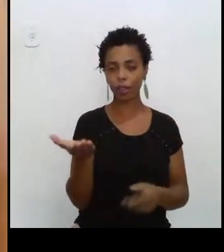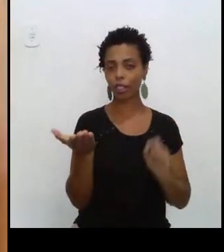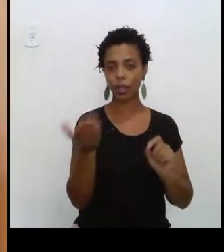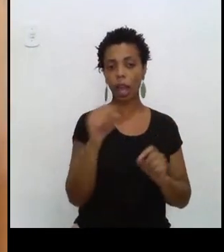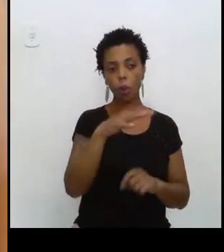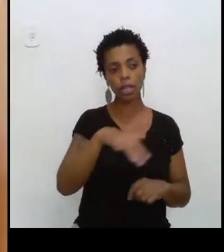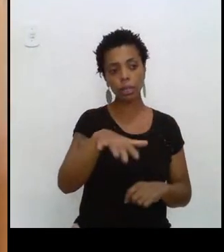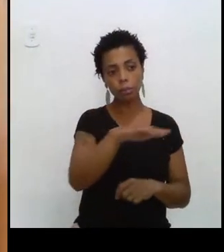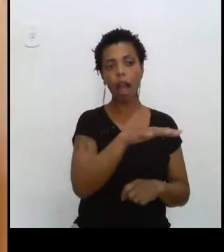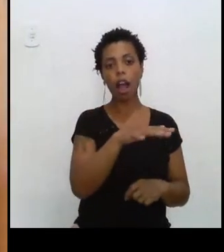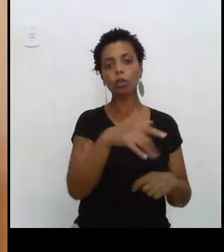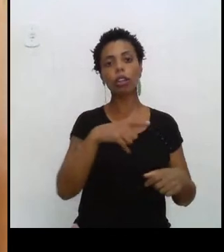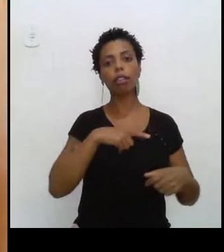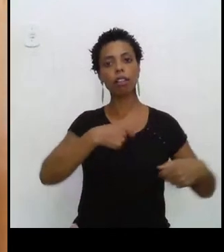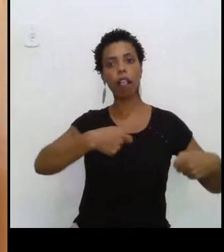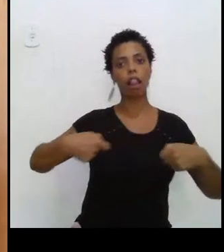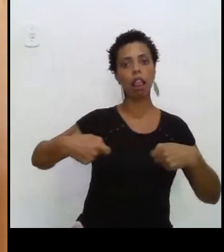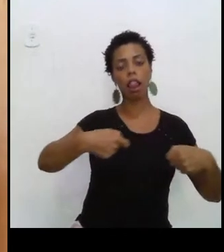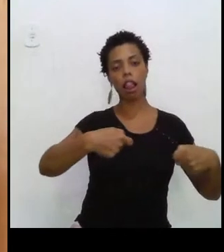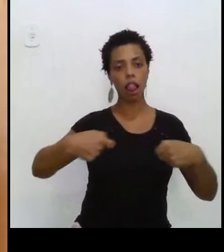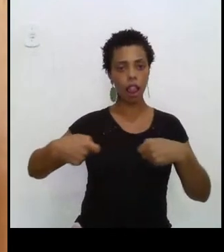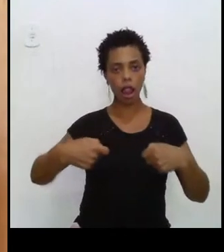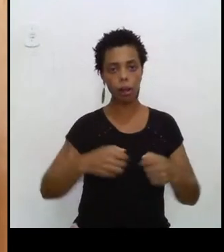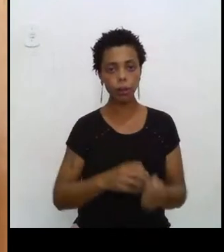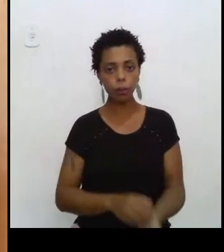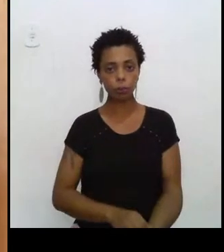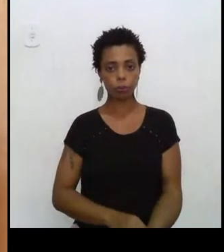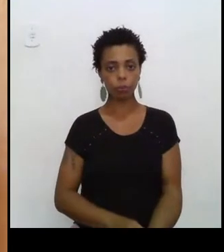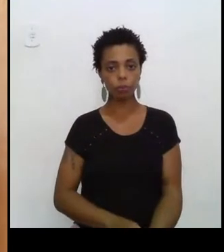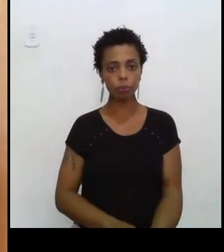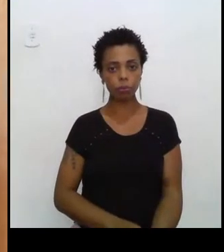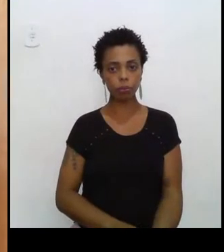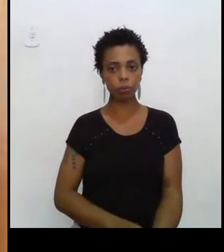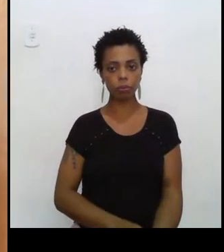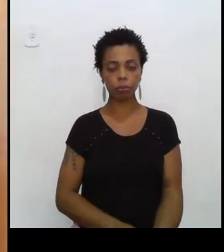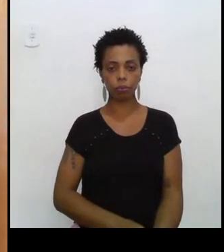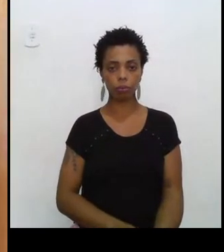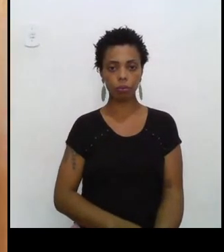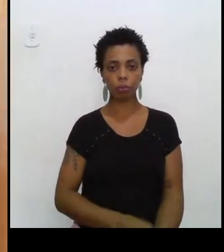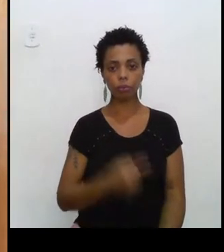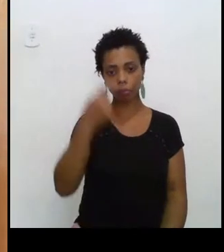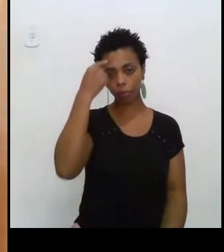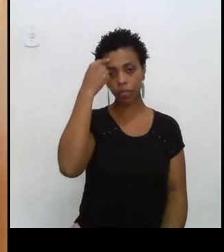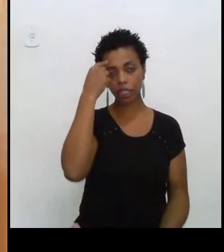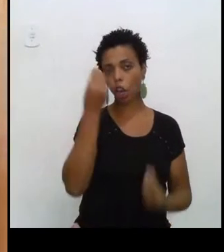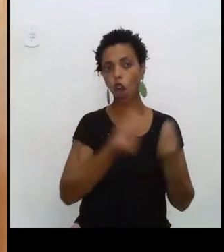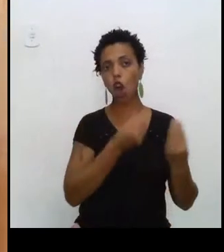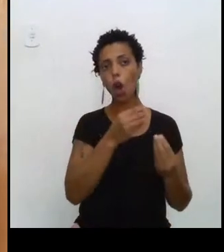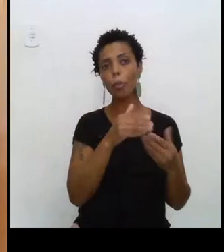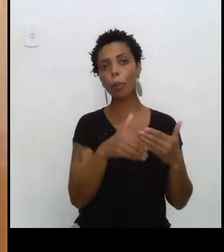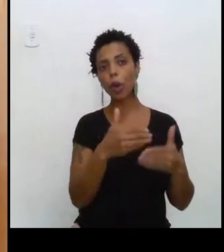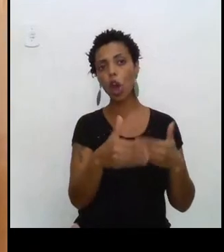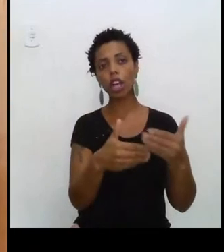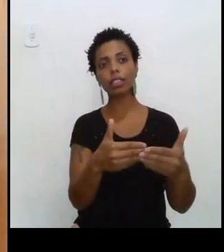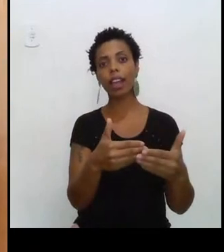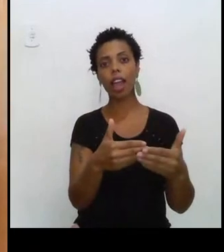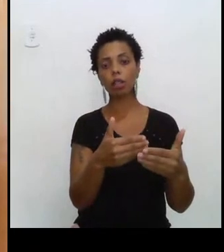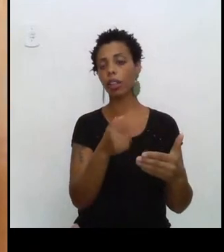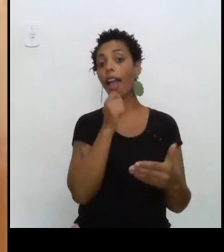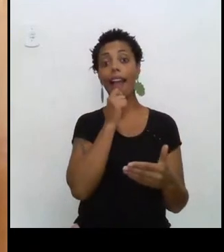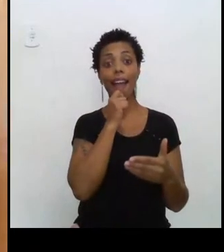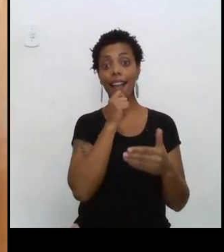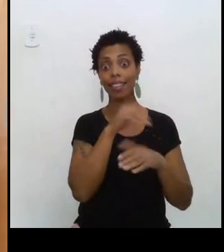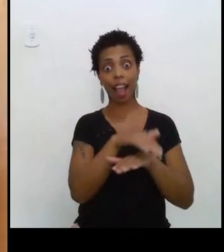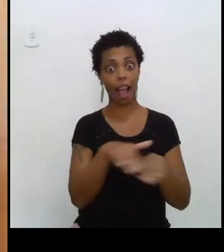não é e pensar como é que processou não acabar logo na zona livre ou não e